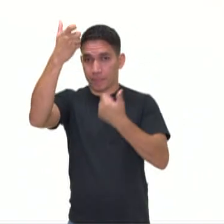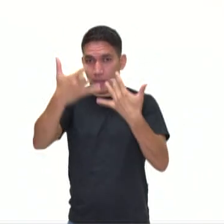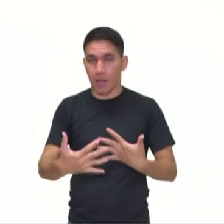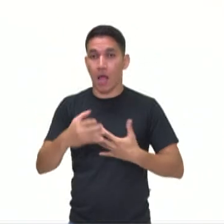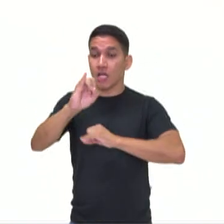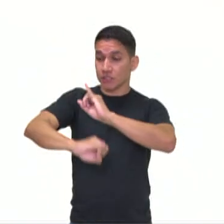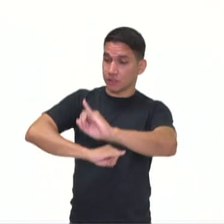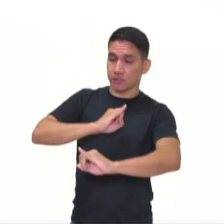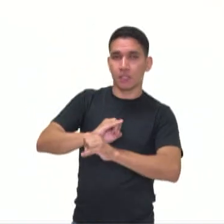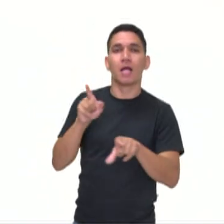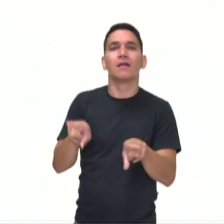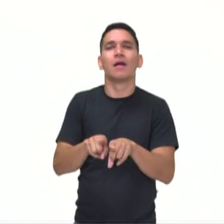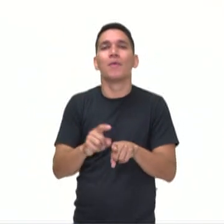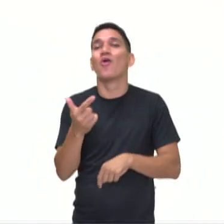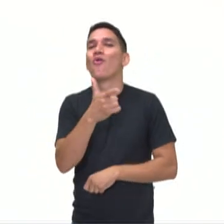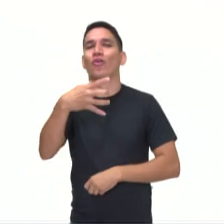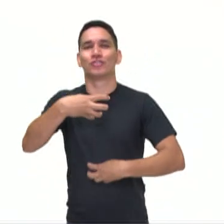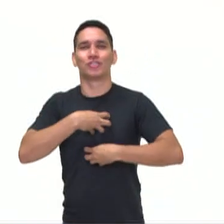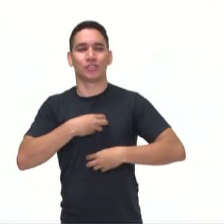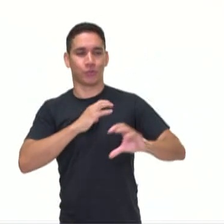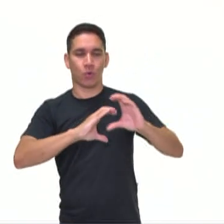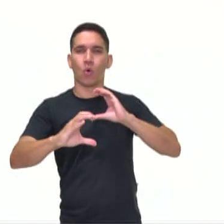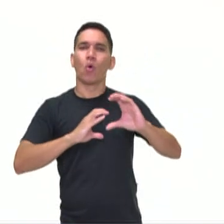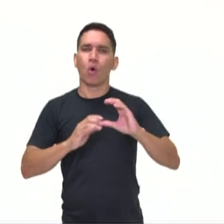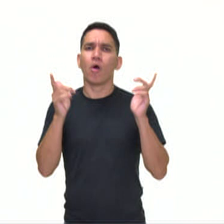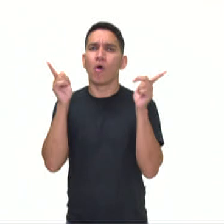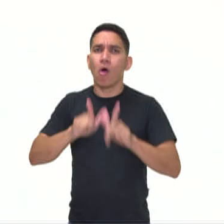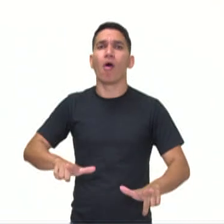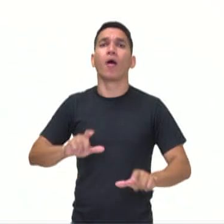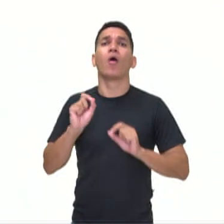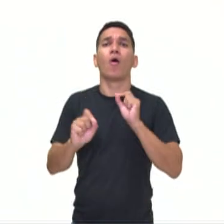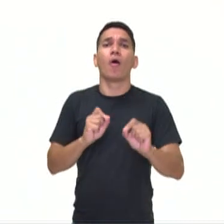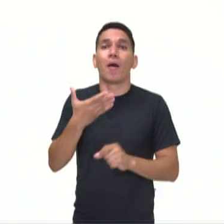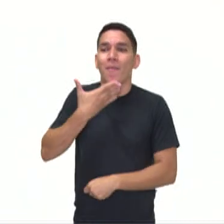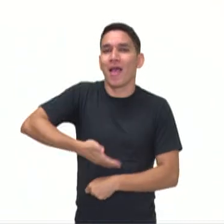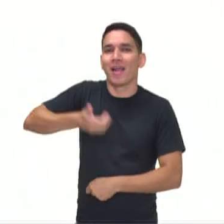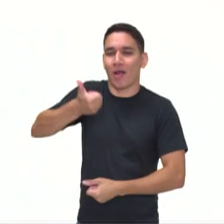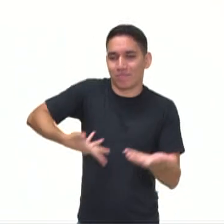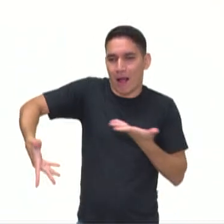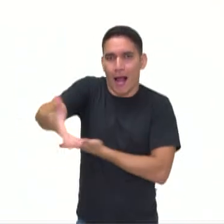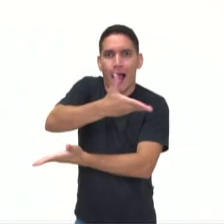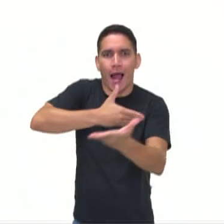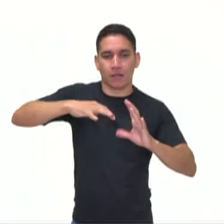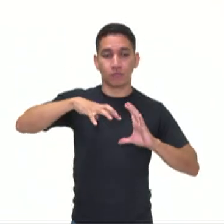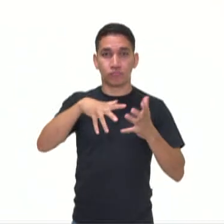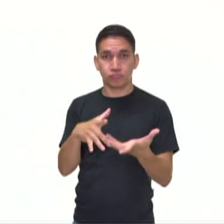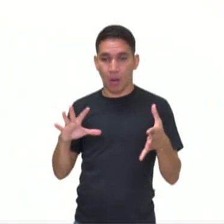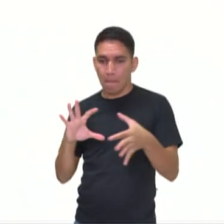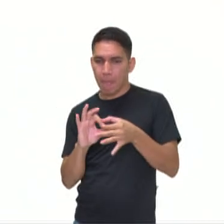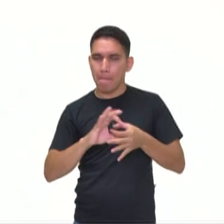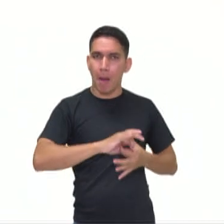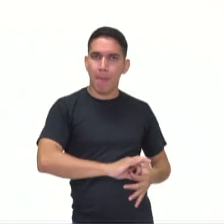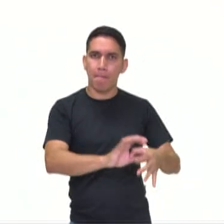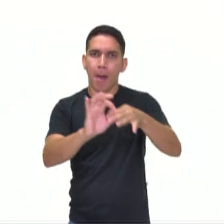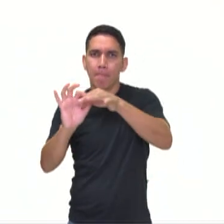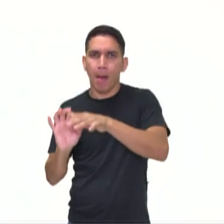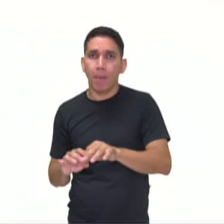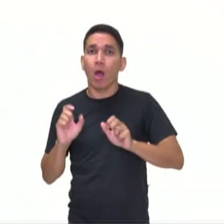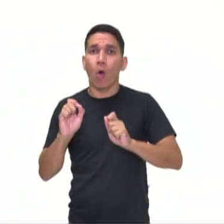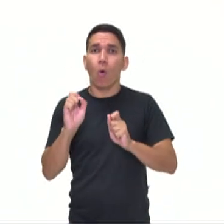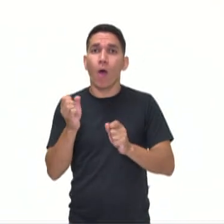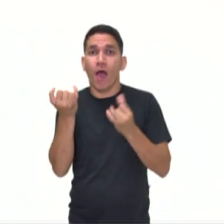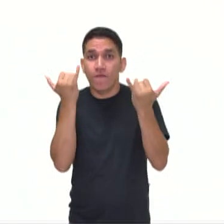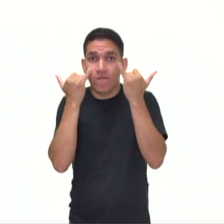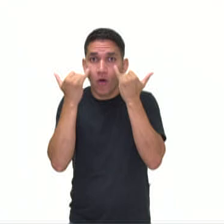os demais meios de comunicação que possibilitam uma melhor integração no mundo atual, possibilitando assim a